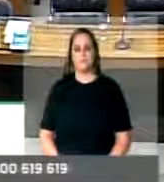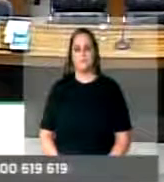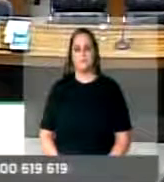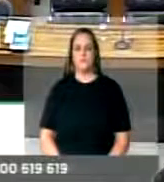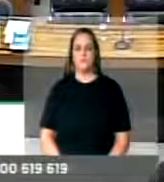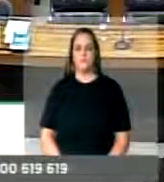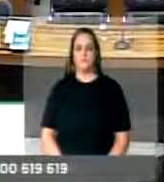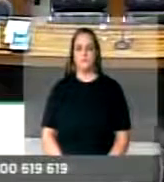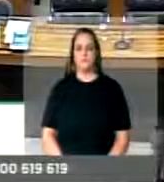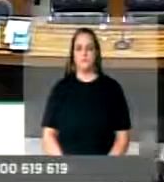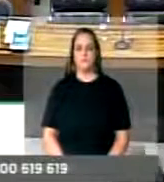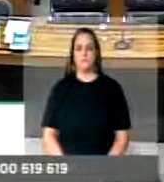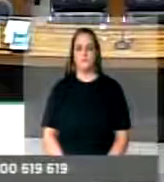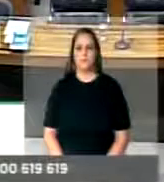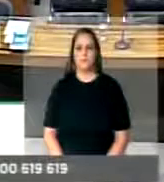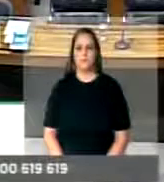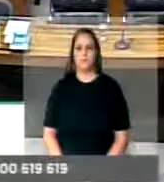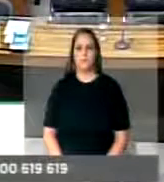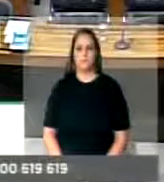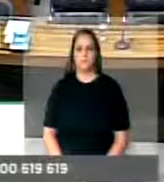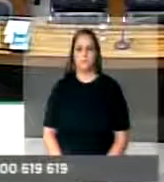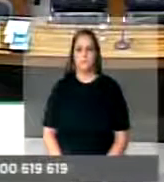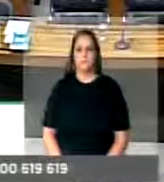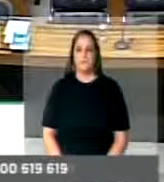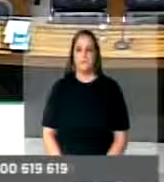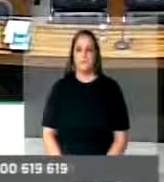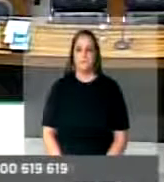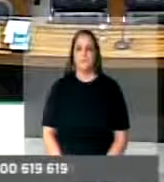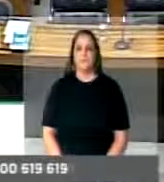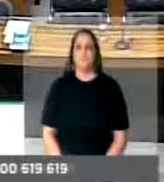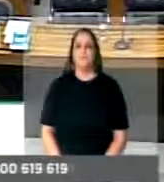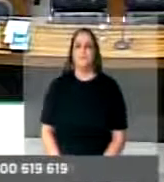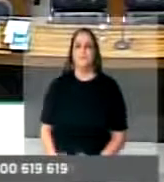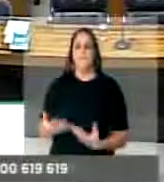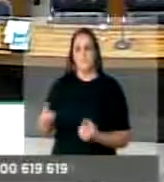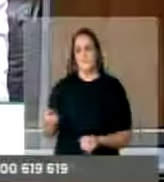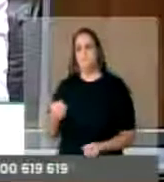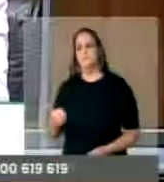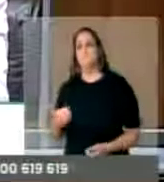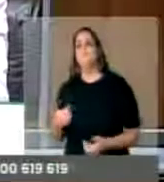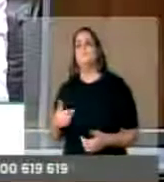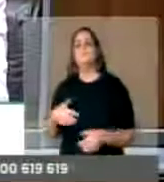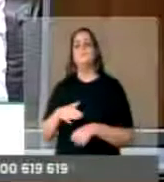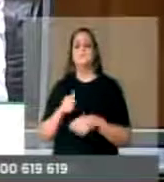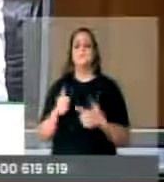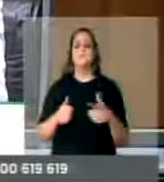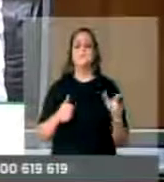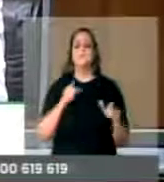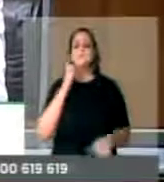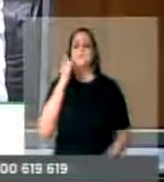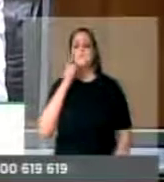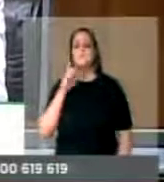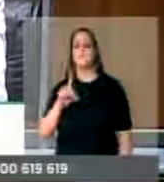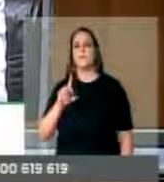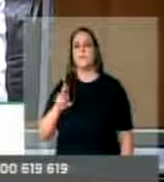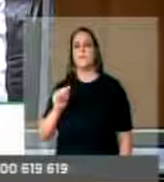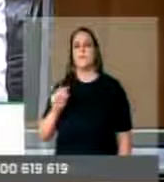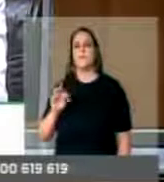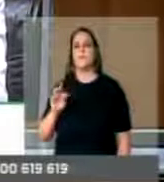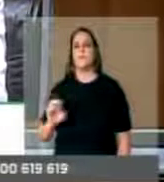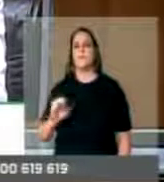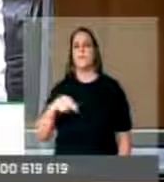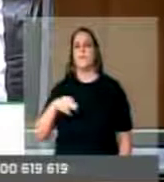Será atendido seu pedido, senhor deputado Arnaldo Jordi. Convidamos para a tribuna o deputado Duarte